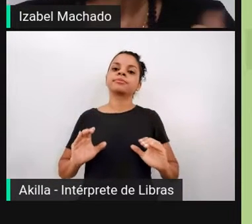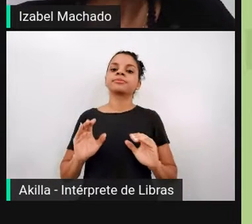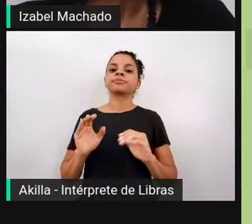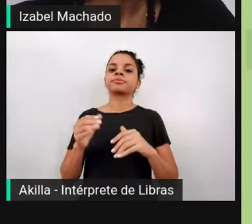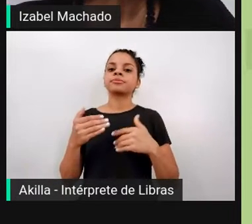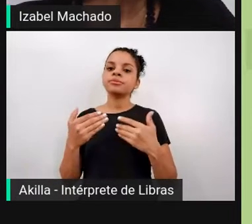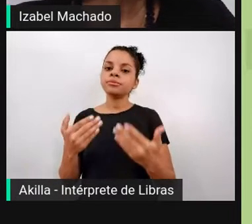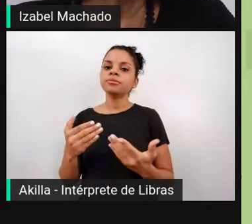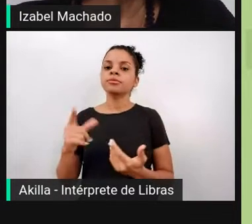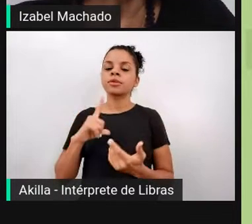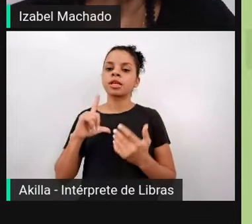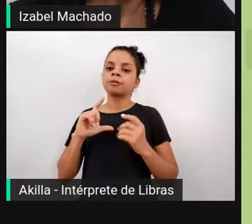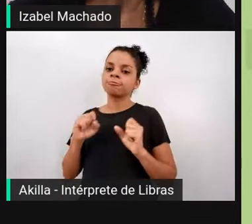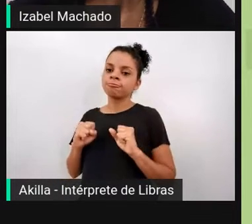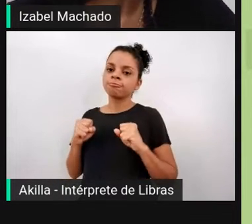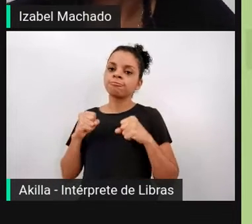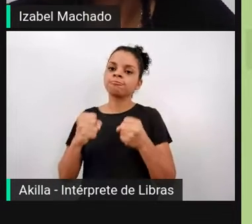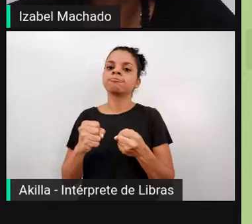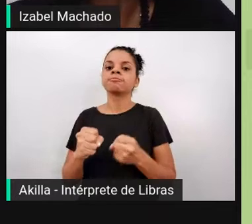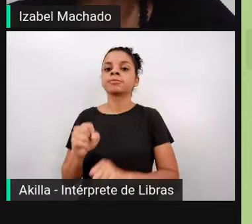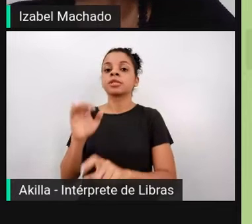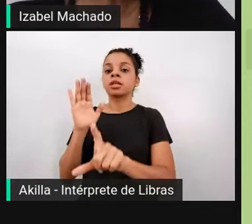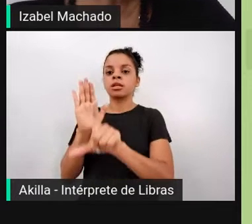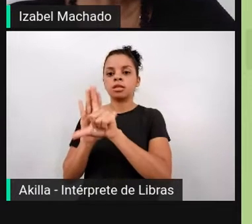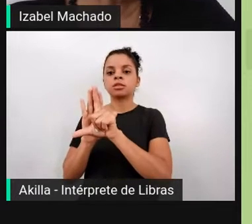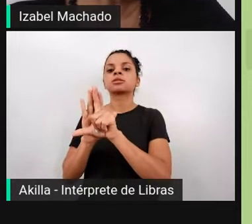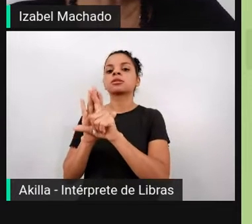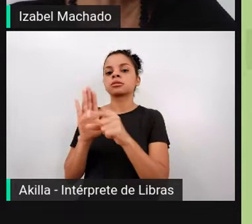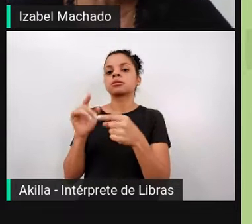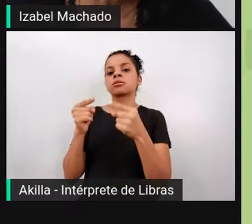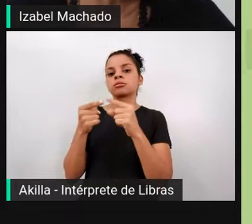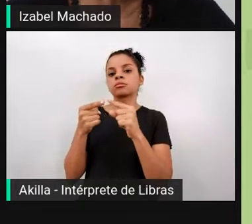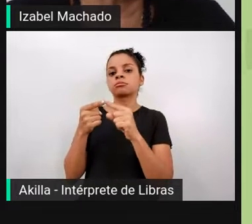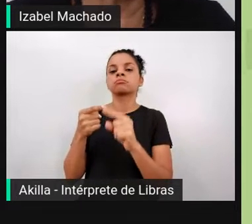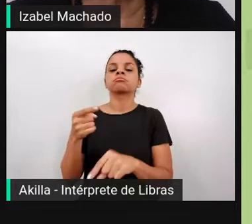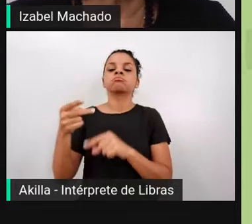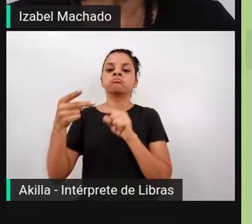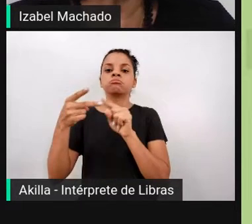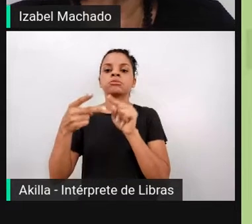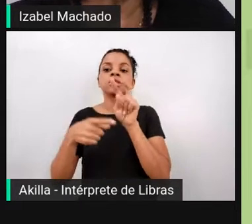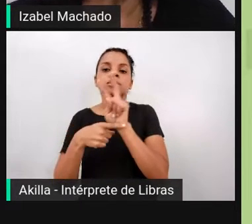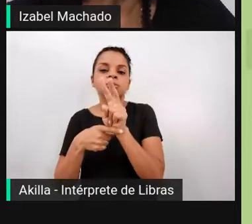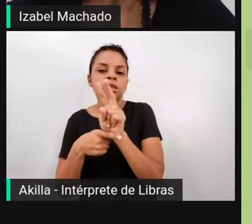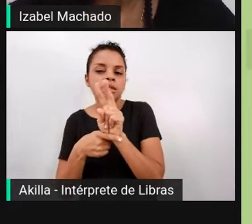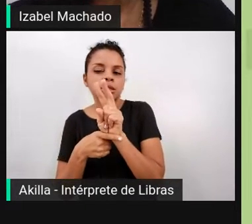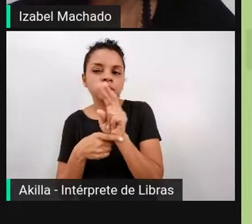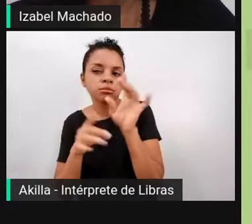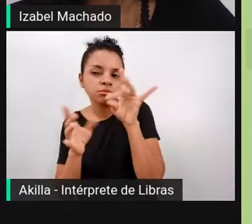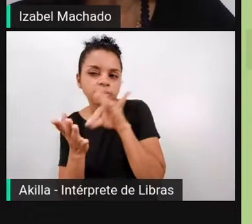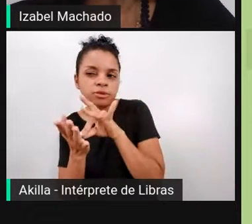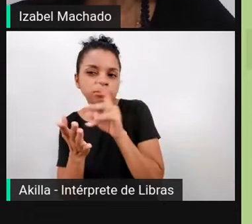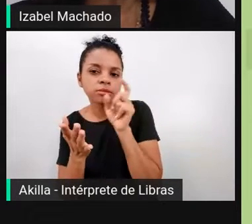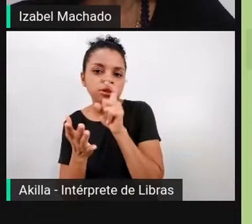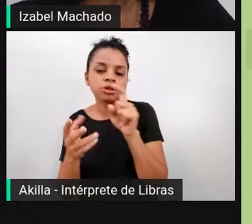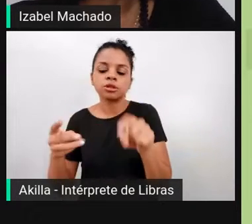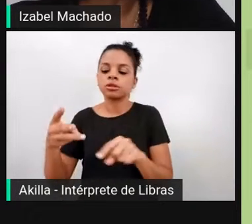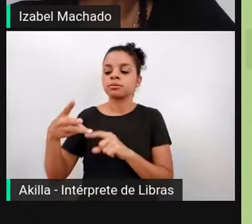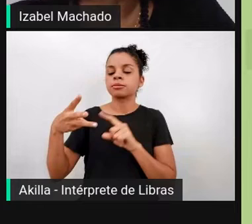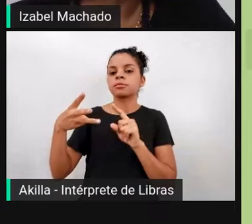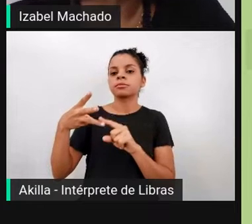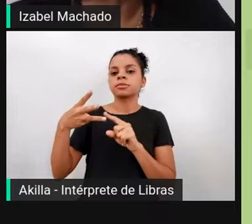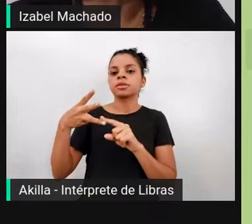enfrentamento. A legislação é um deles, os mecanismos de checagem, que é o nosso objeto de estudo, o desenvolvimento de critérios